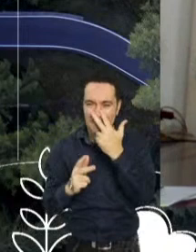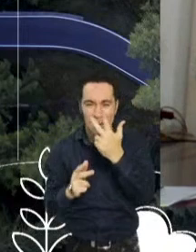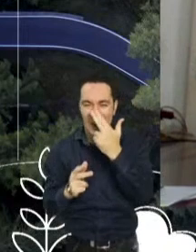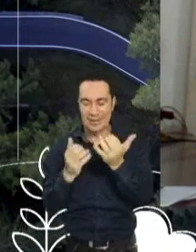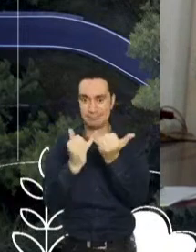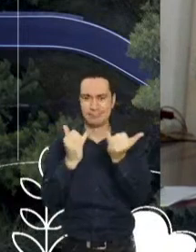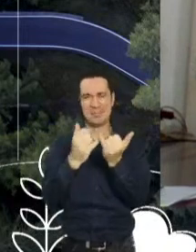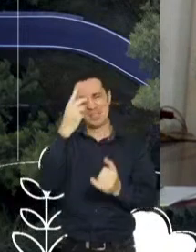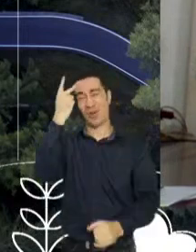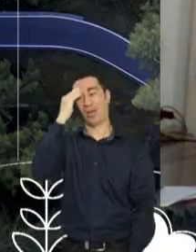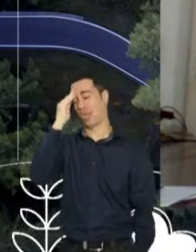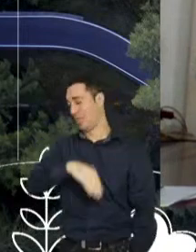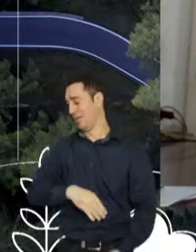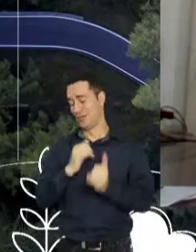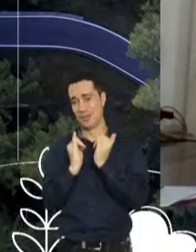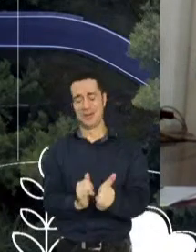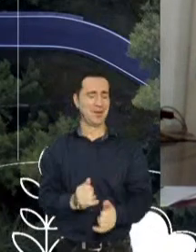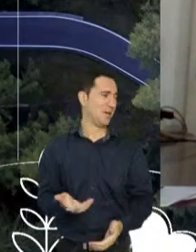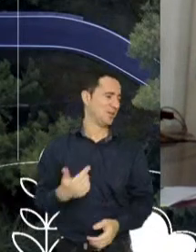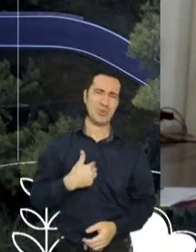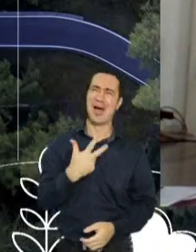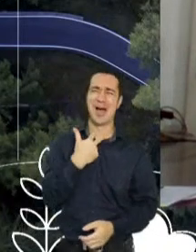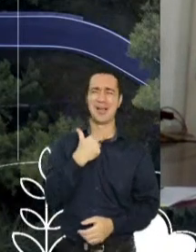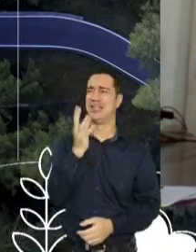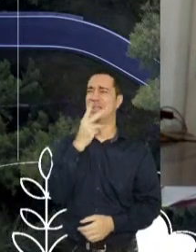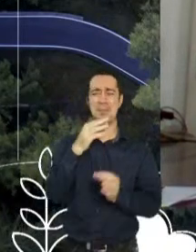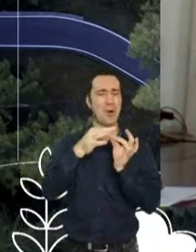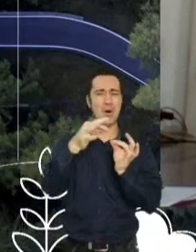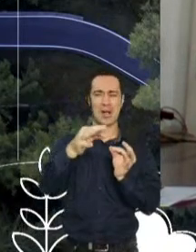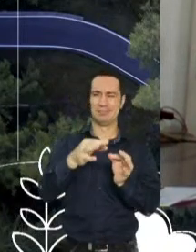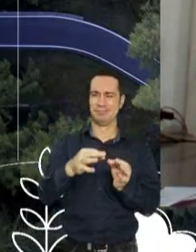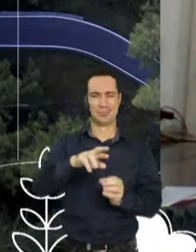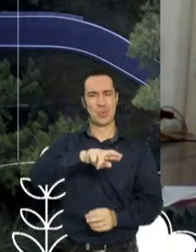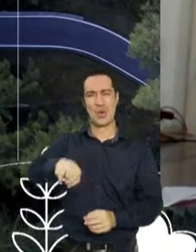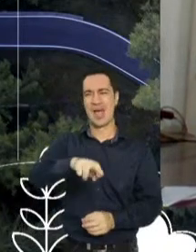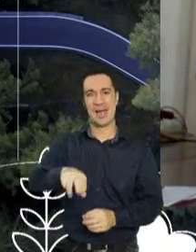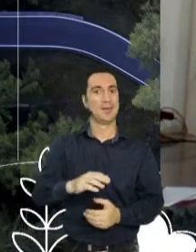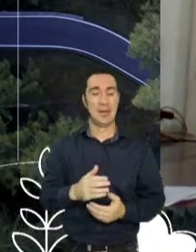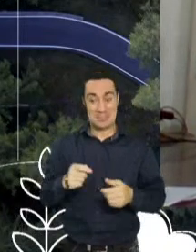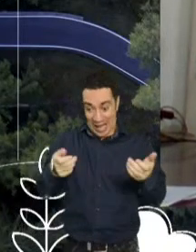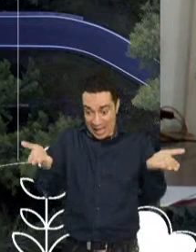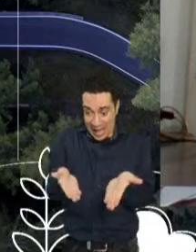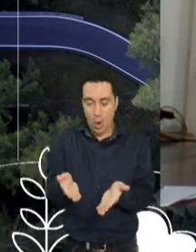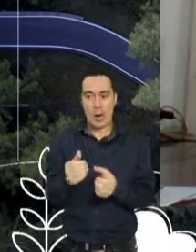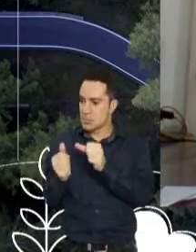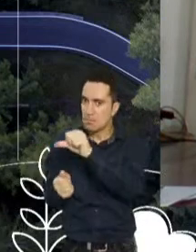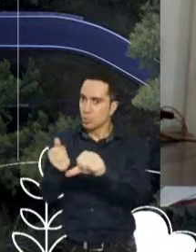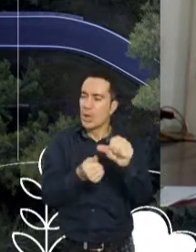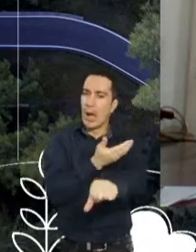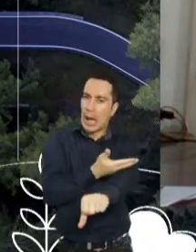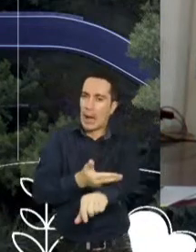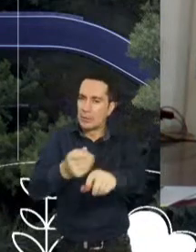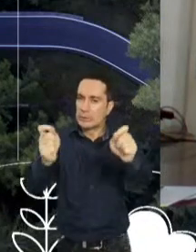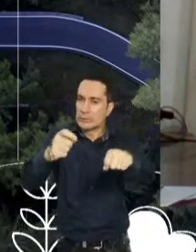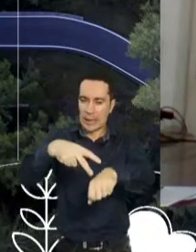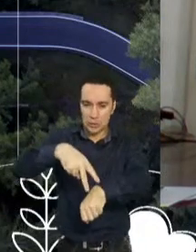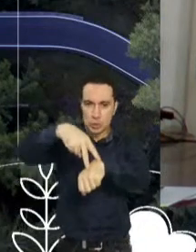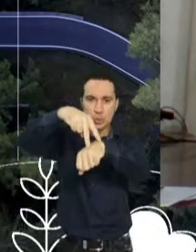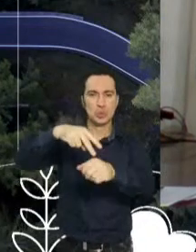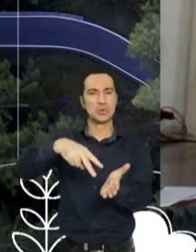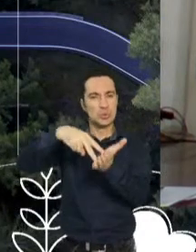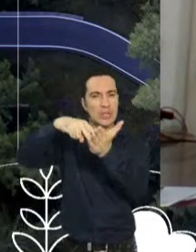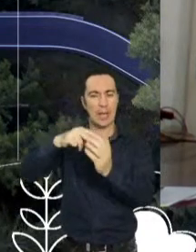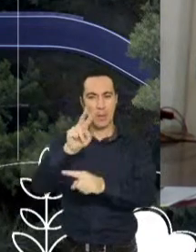entusiasmam muito com isso. Aqueles que se entusiasmam já estão convencidos que a gente tem que fazer a mudança de hábito de mais sustentável